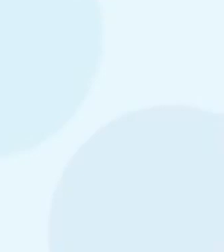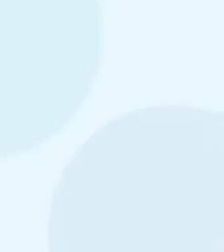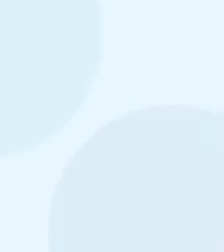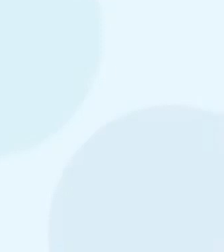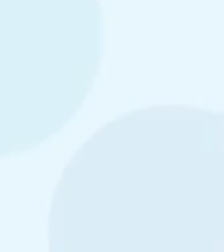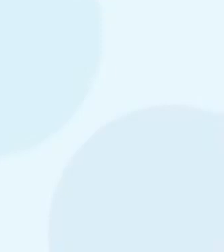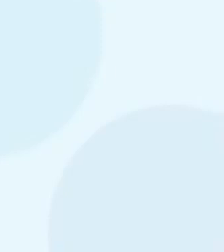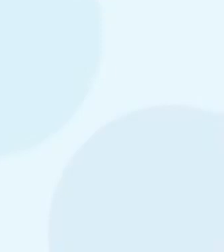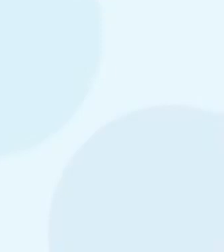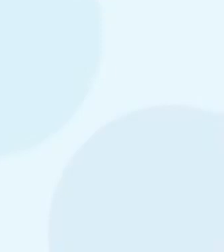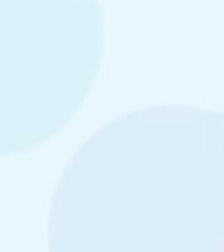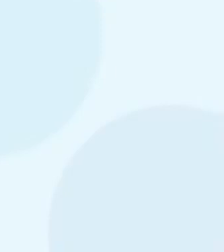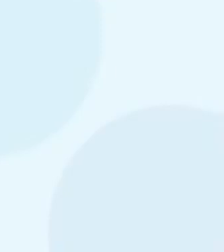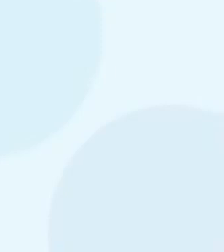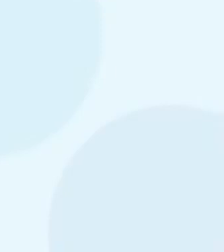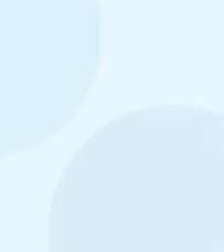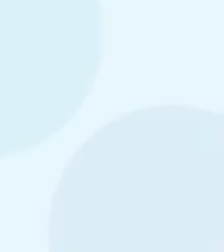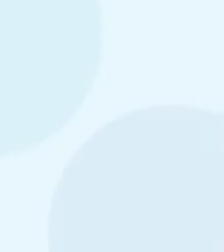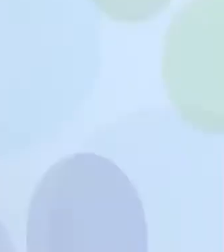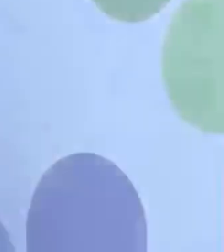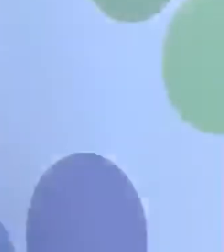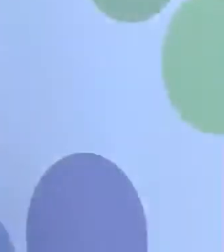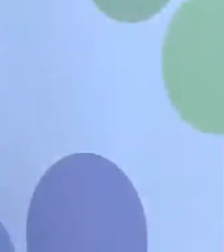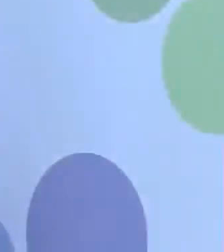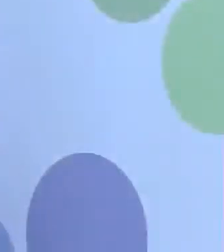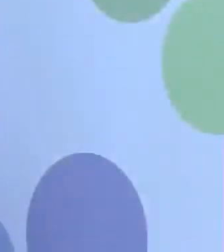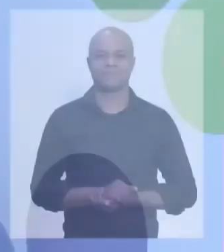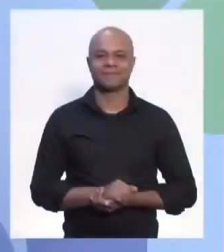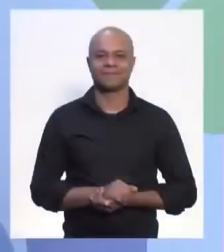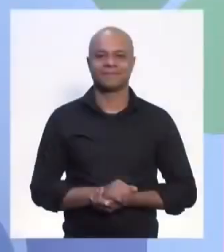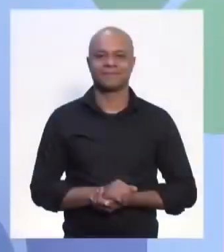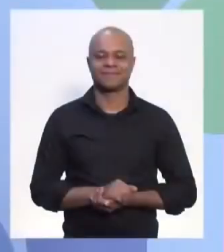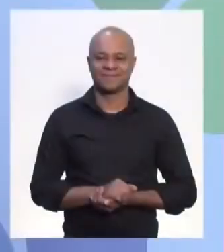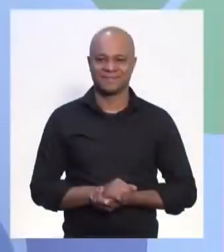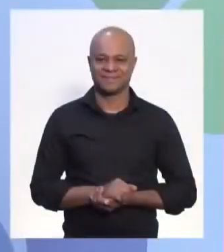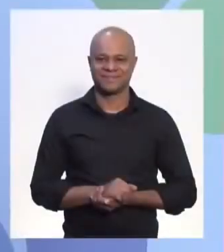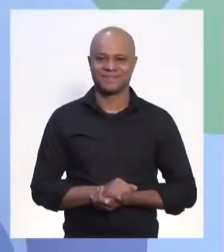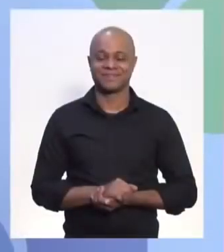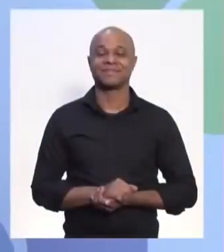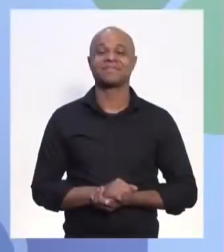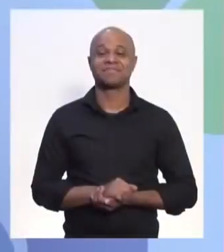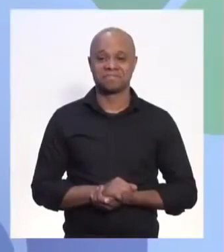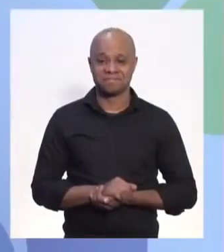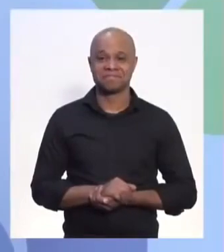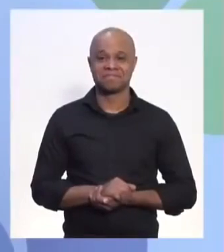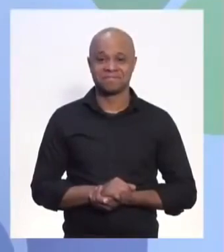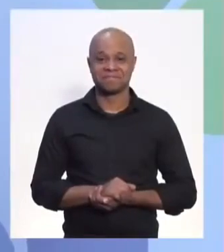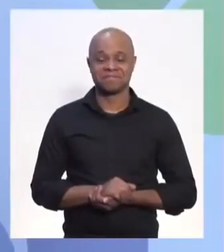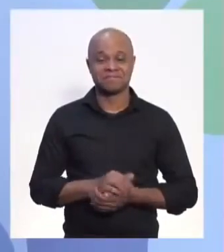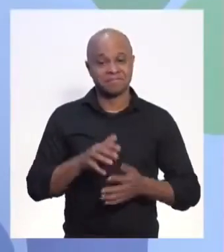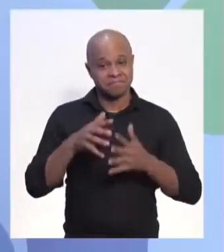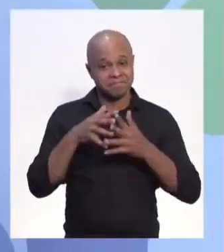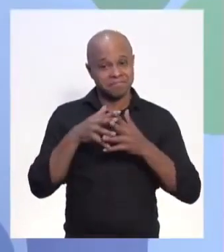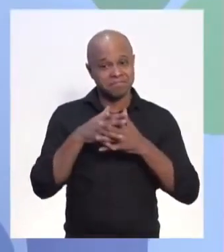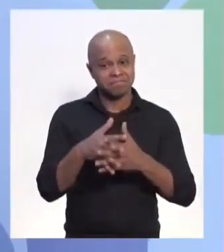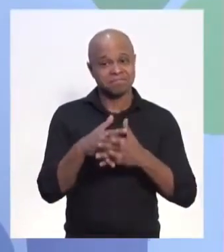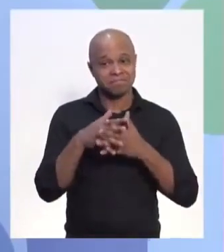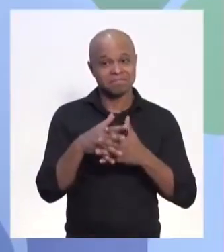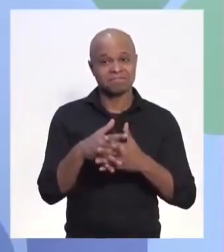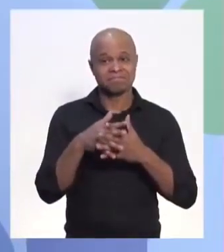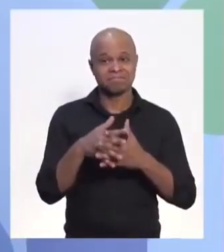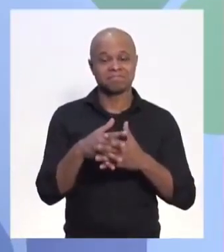Olha, Osmar, a confusão ainda existe